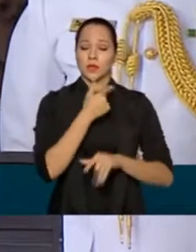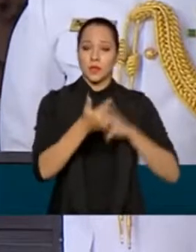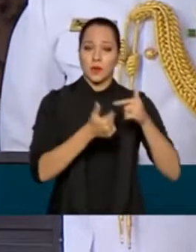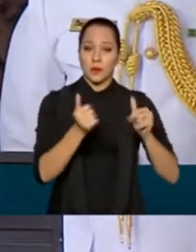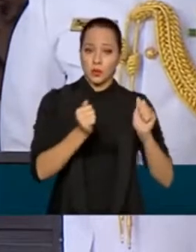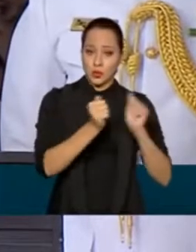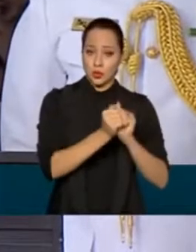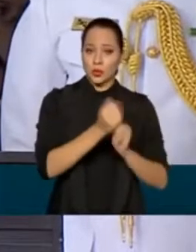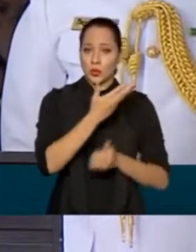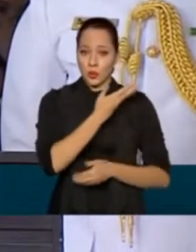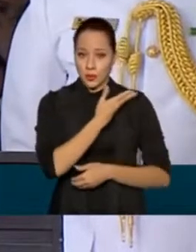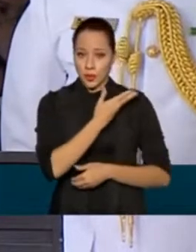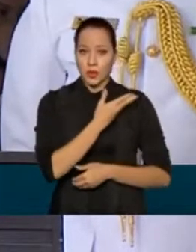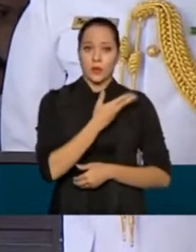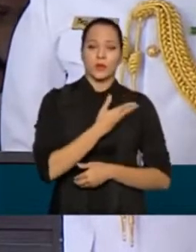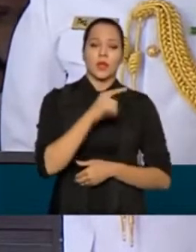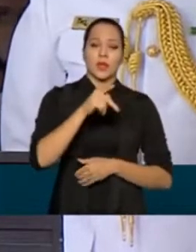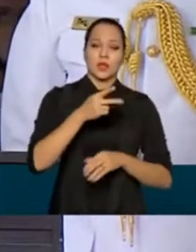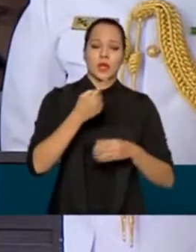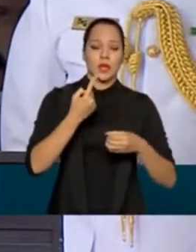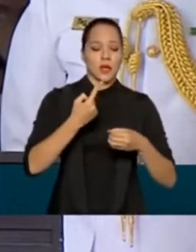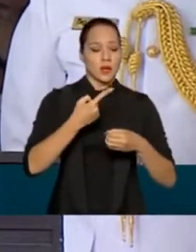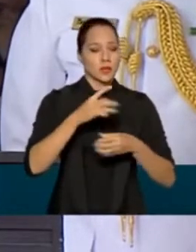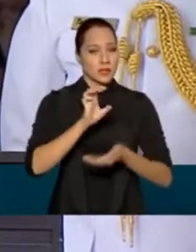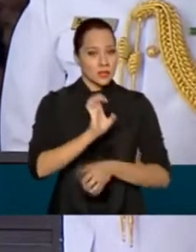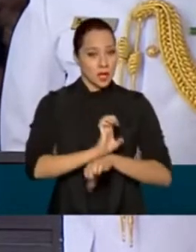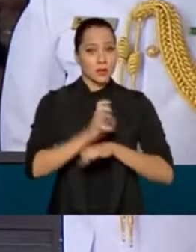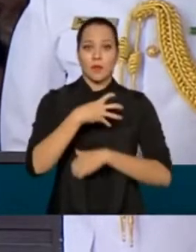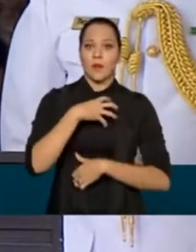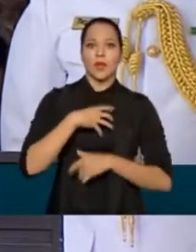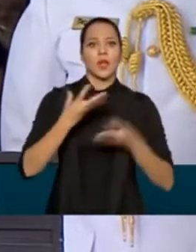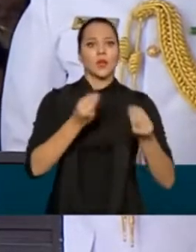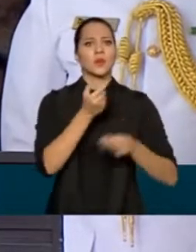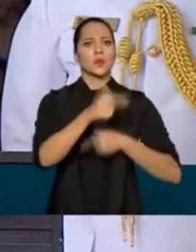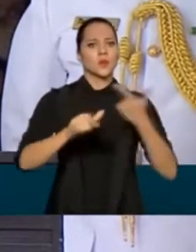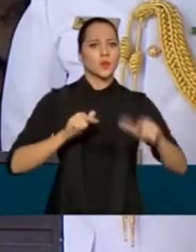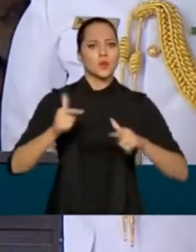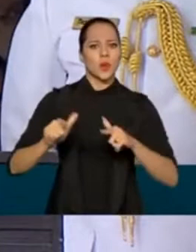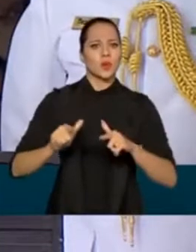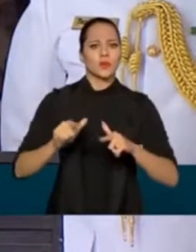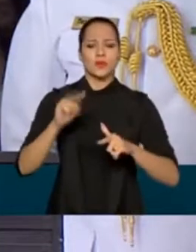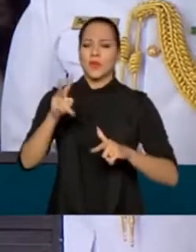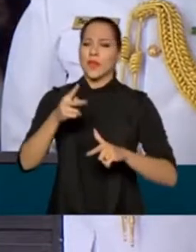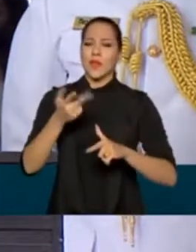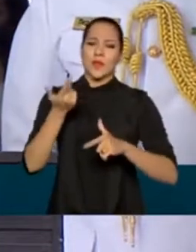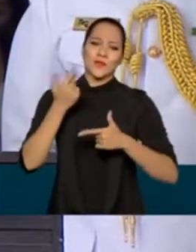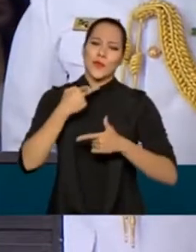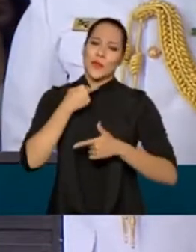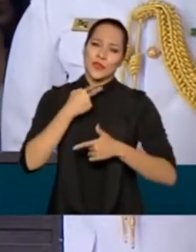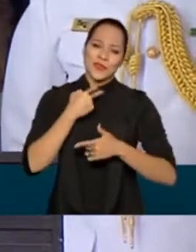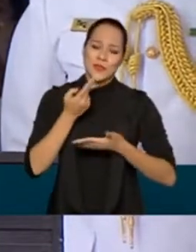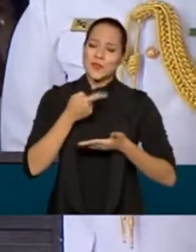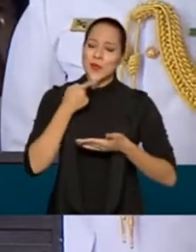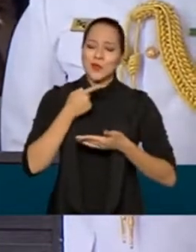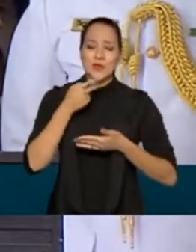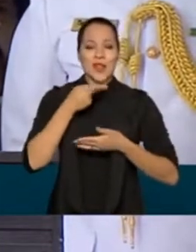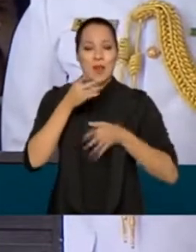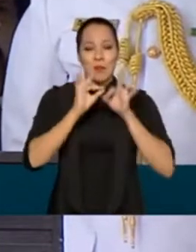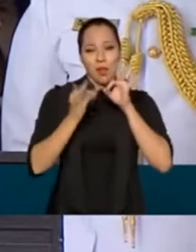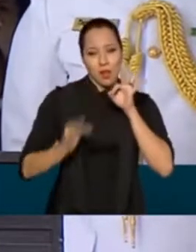2008, de meus amigos e irmãos baianos e muitos outros que me escuso a não declarar para não enfadar a audiência.